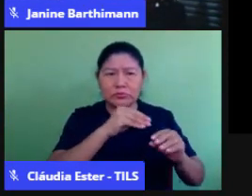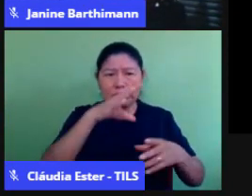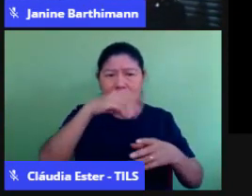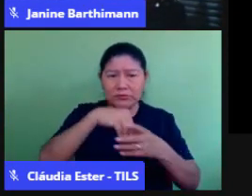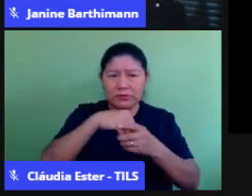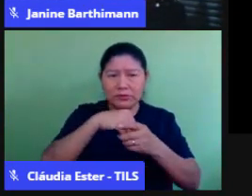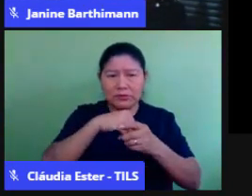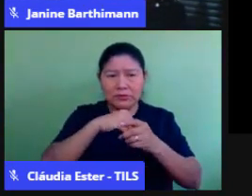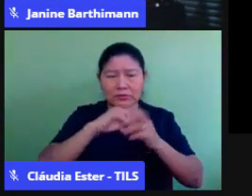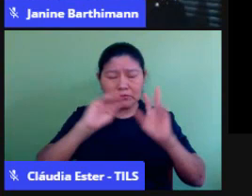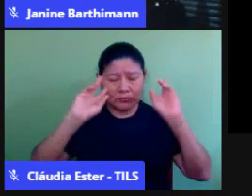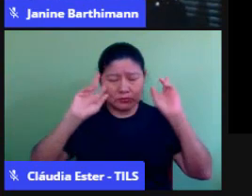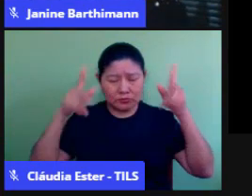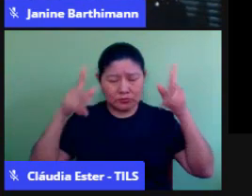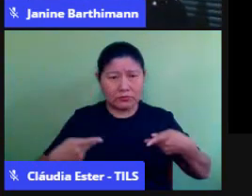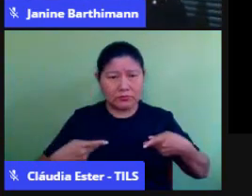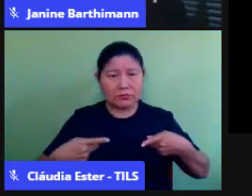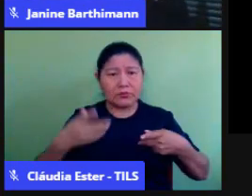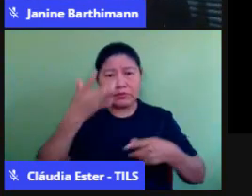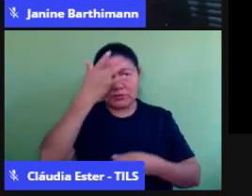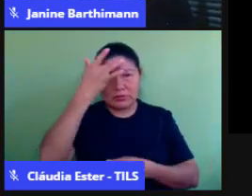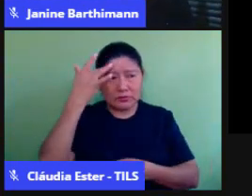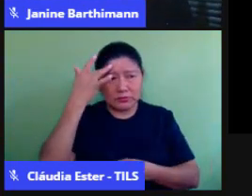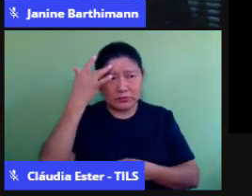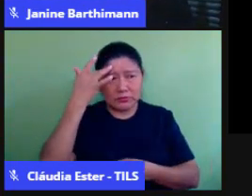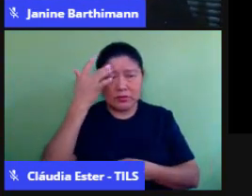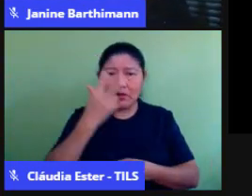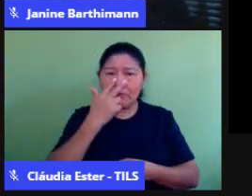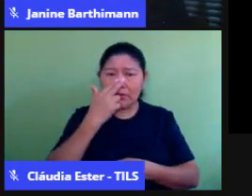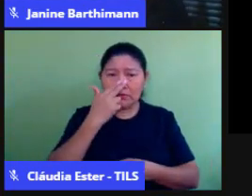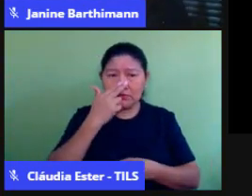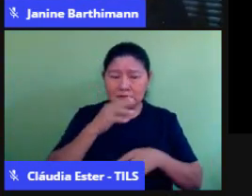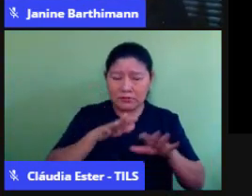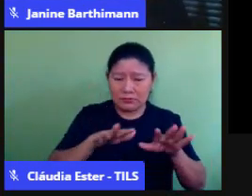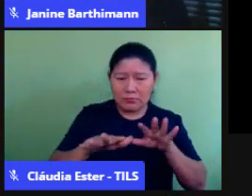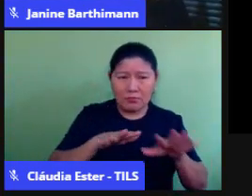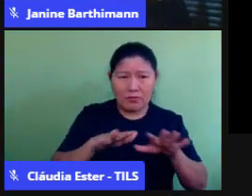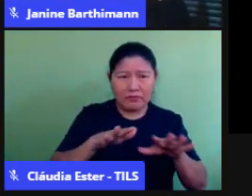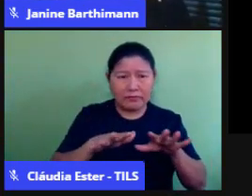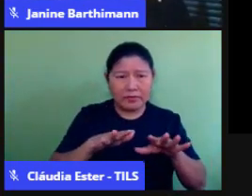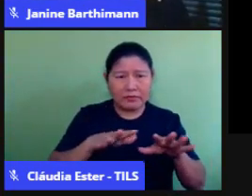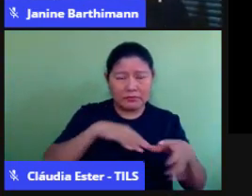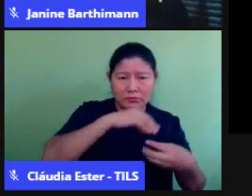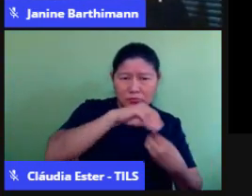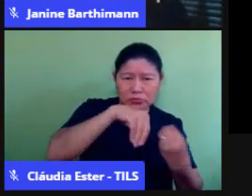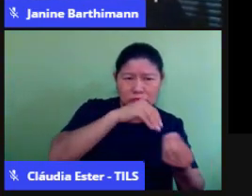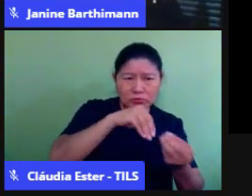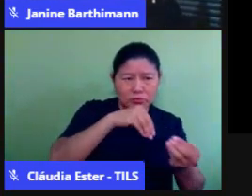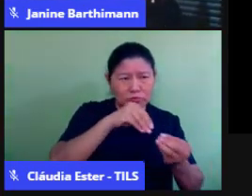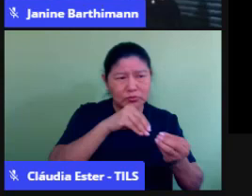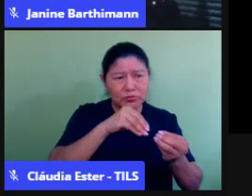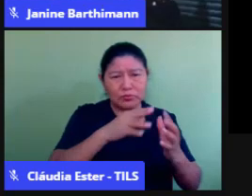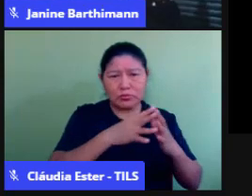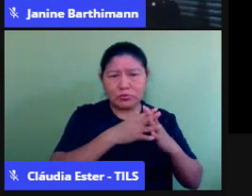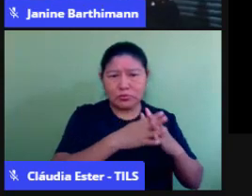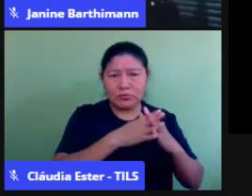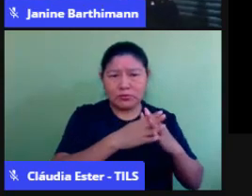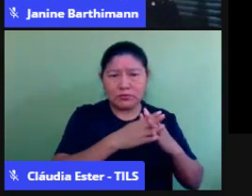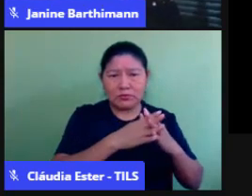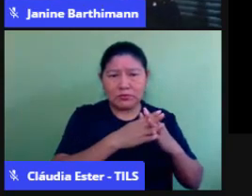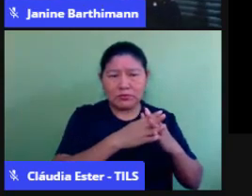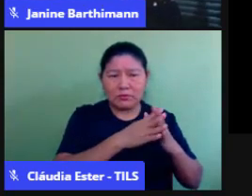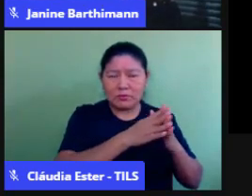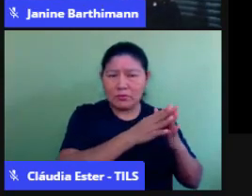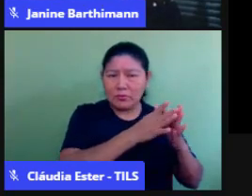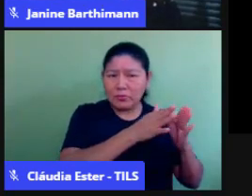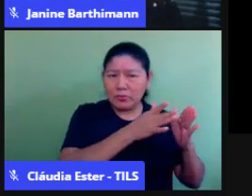negativa desses conflitos, digamos assim, né, eles chegam na educação. Então, nós